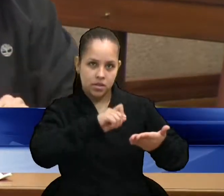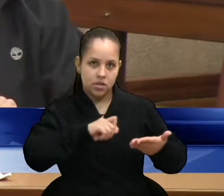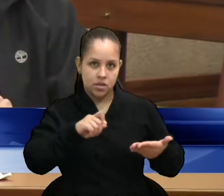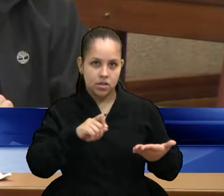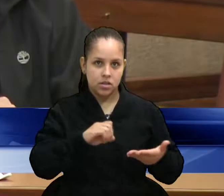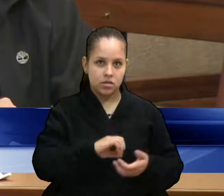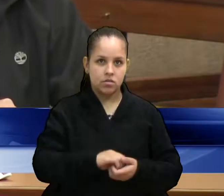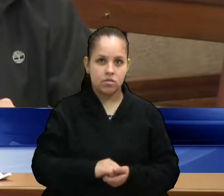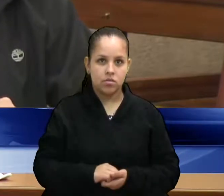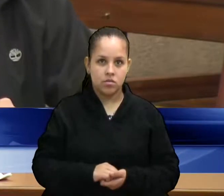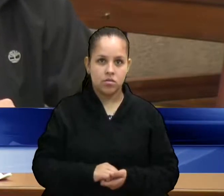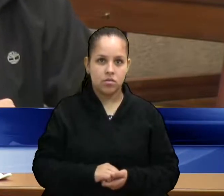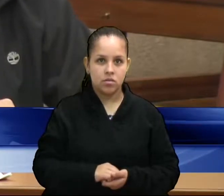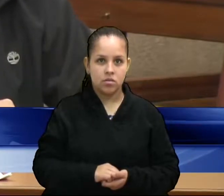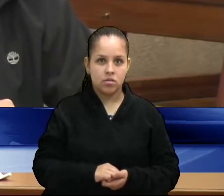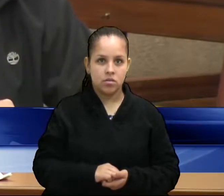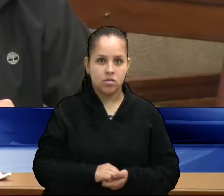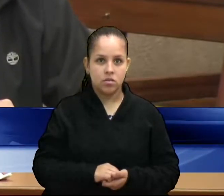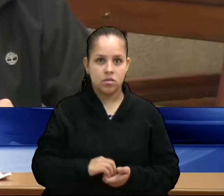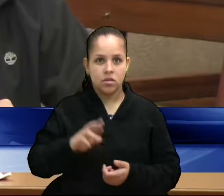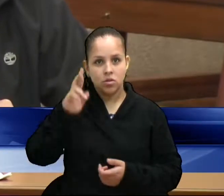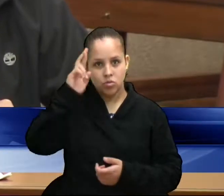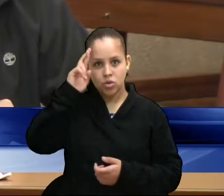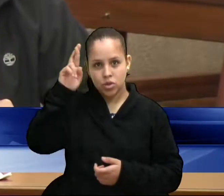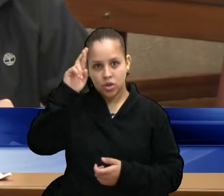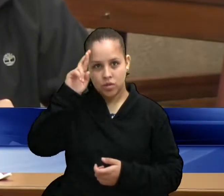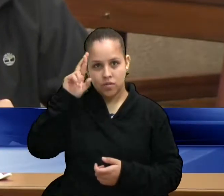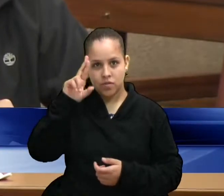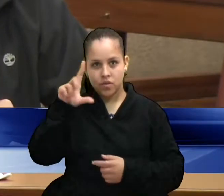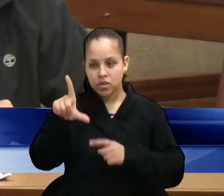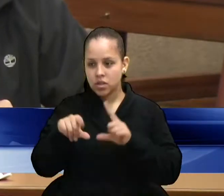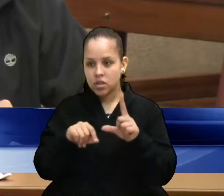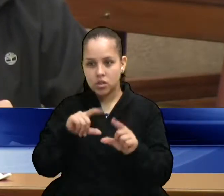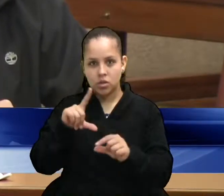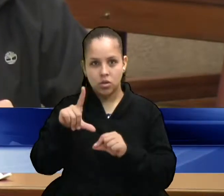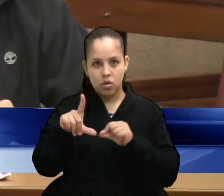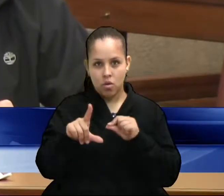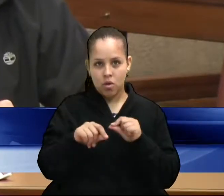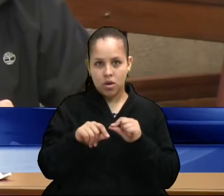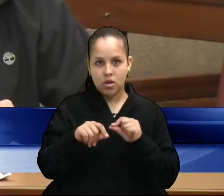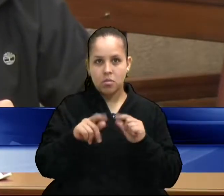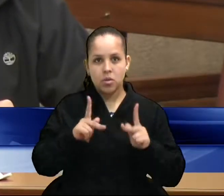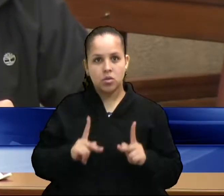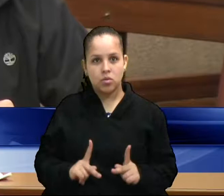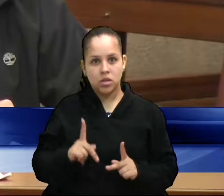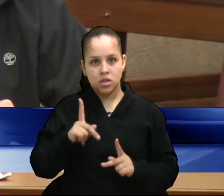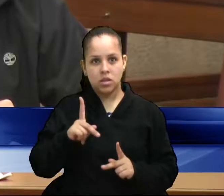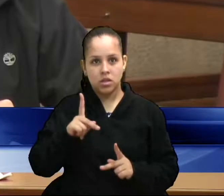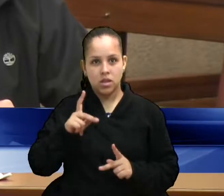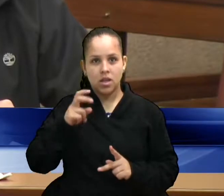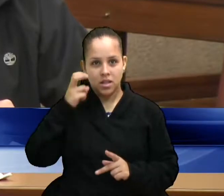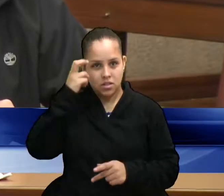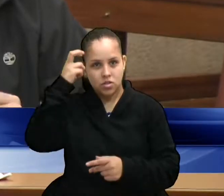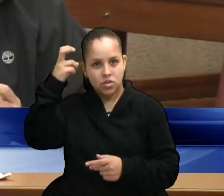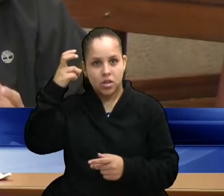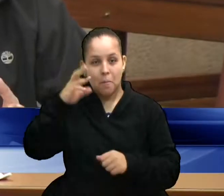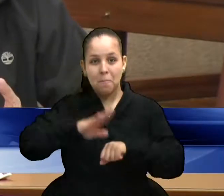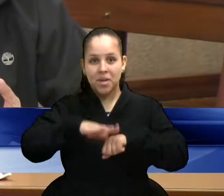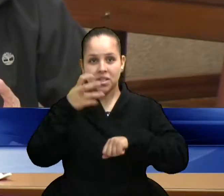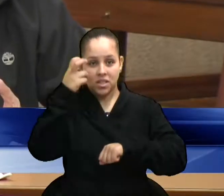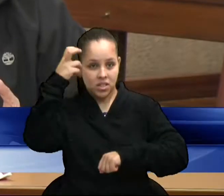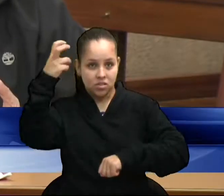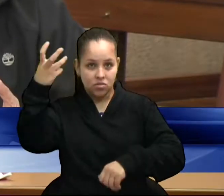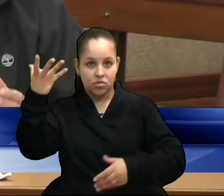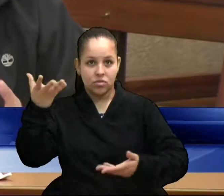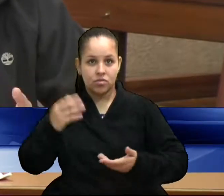folhinha: o chefe que escolhe assessores inteligentes é mais inteligente que eles. Quer dizer, quem é